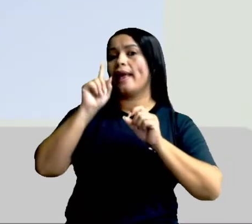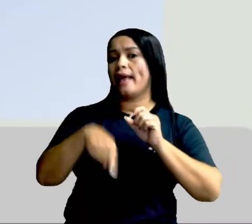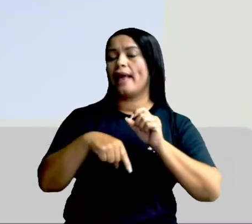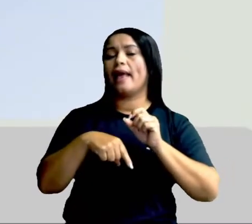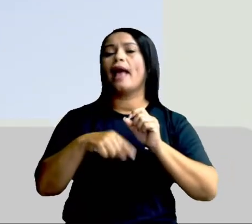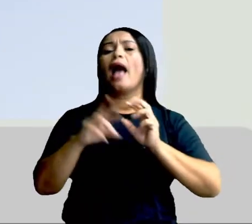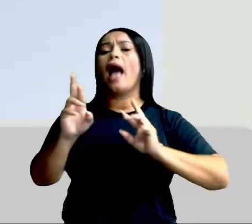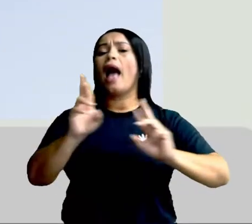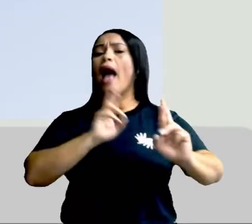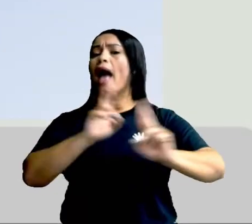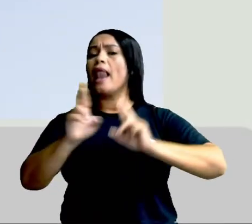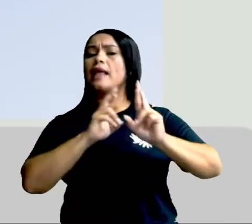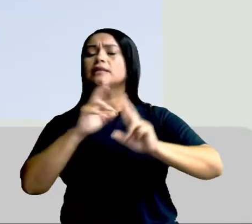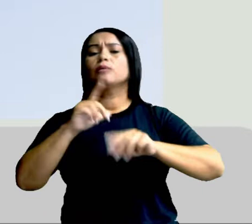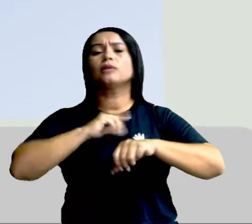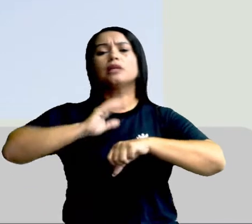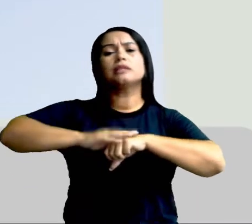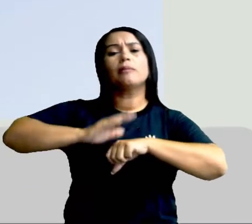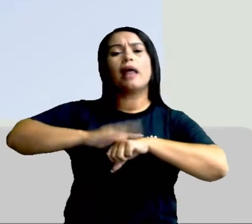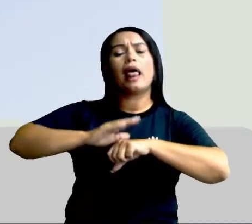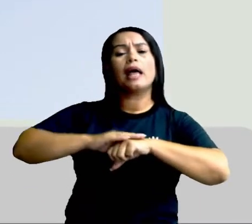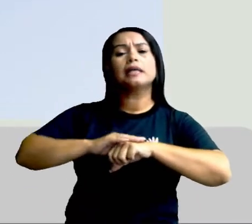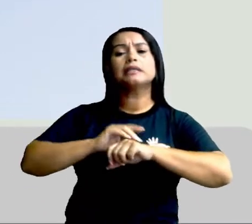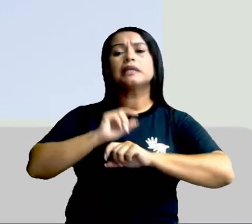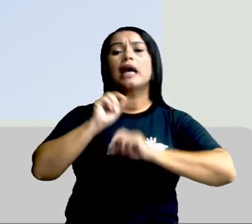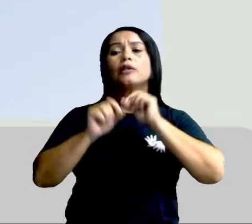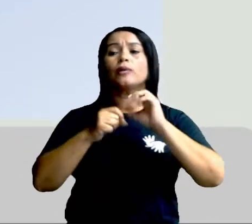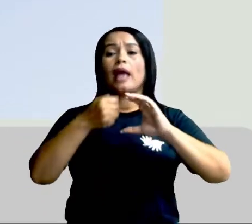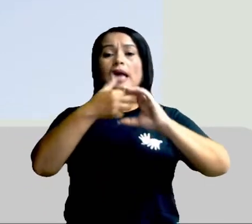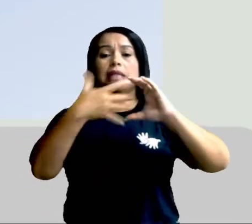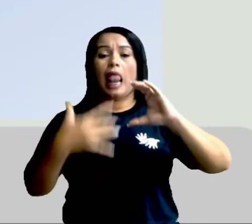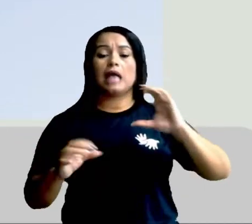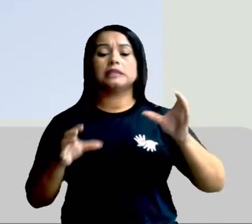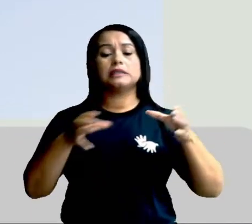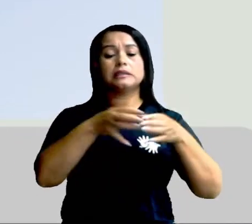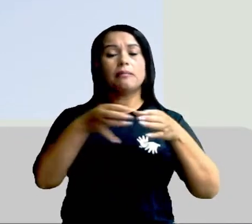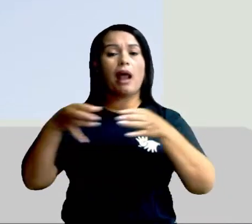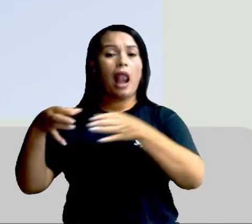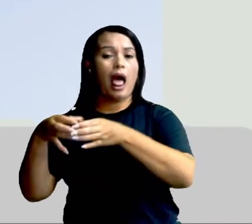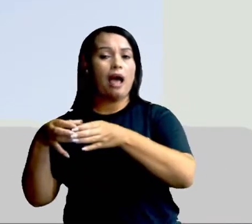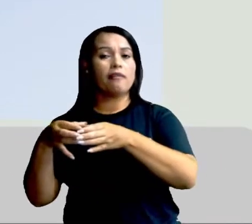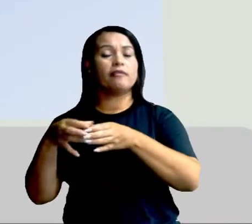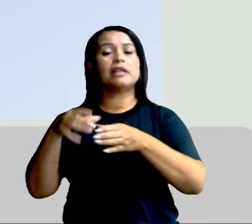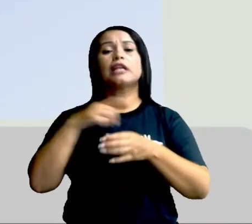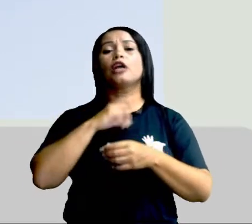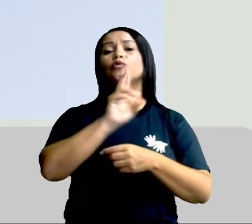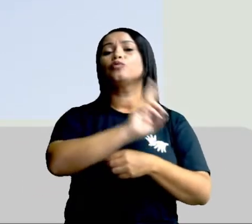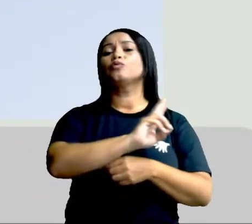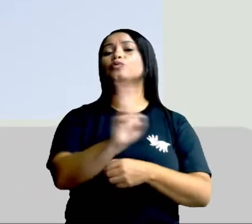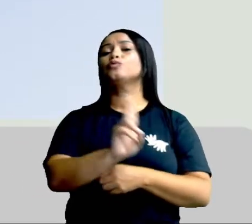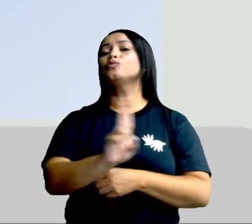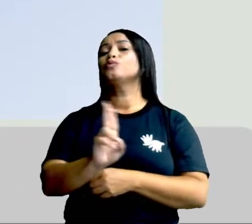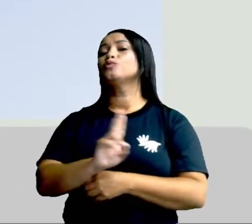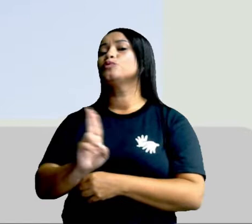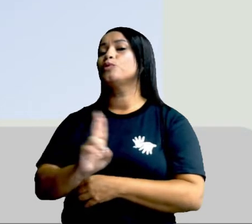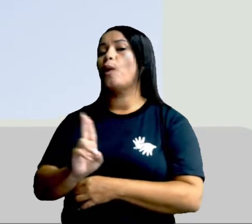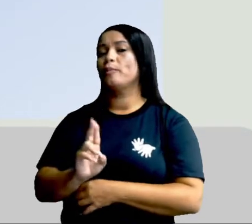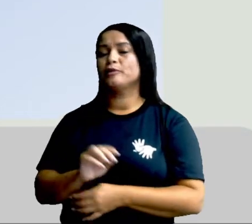é a relação que se estabelece entre as classes de palavras, entre os